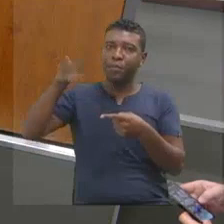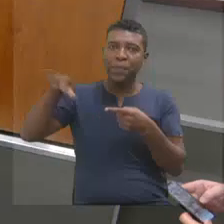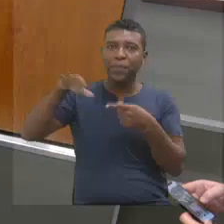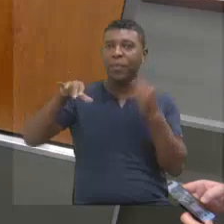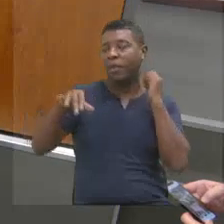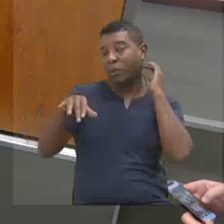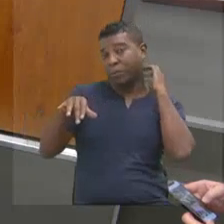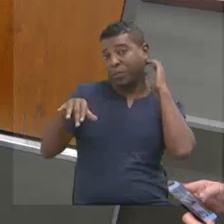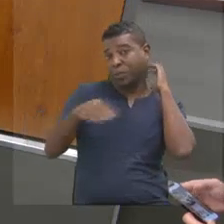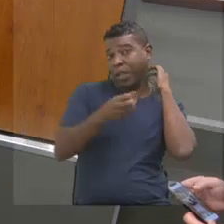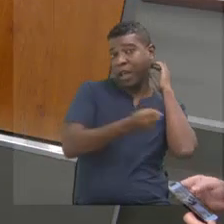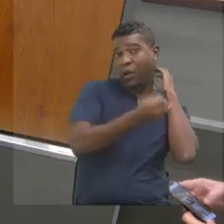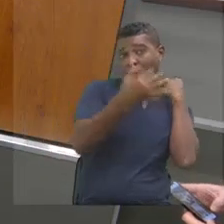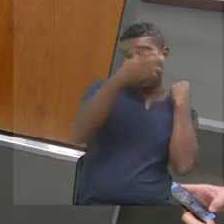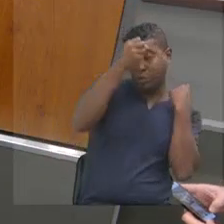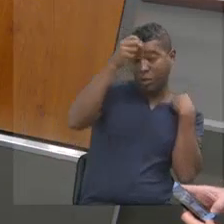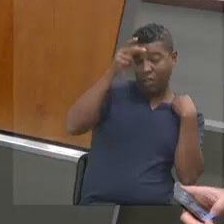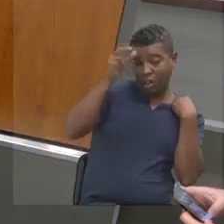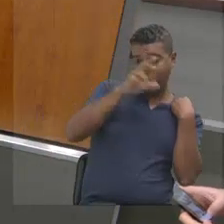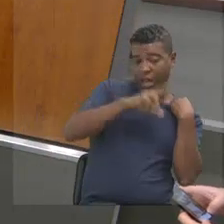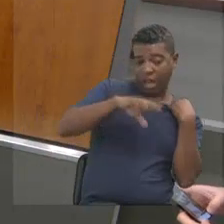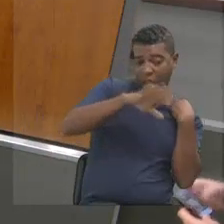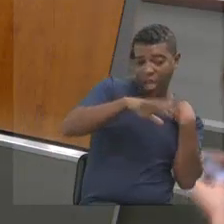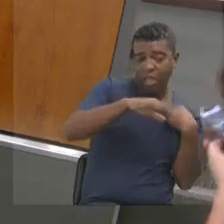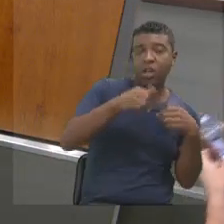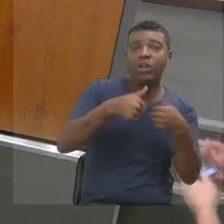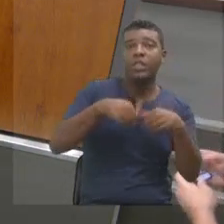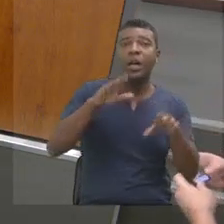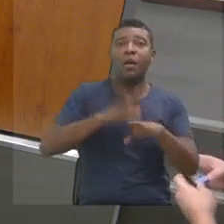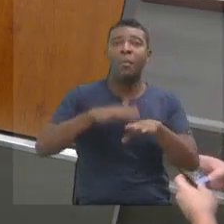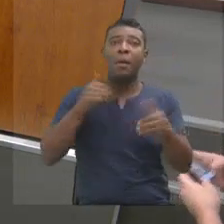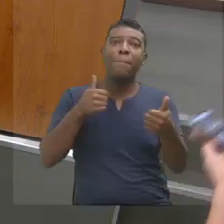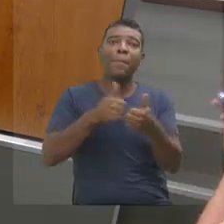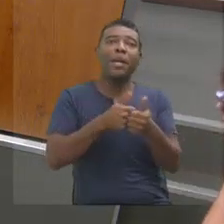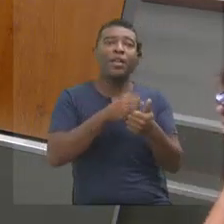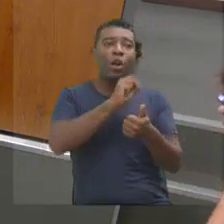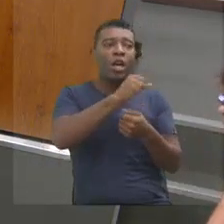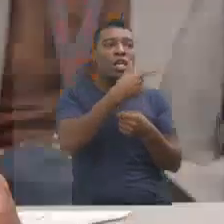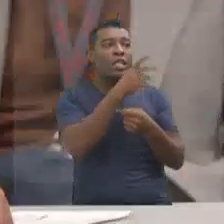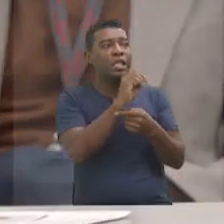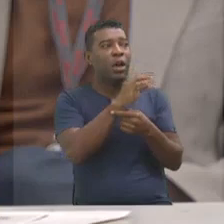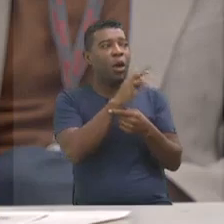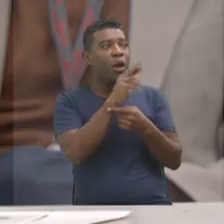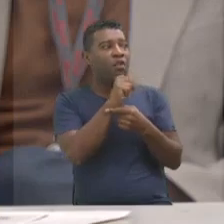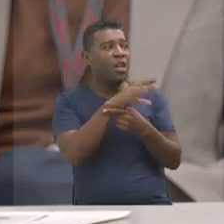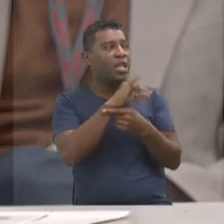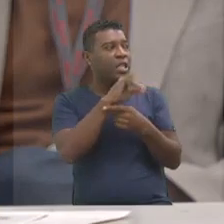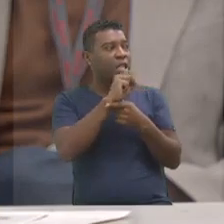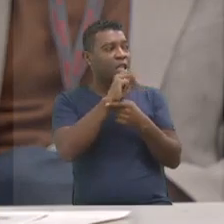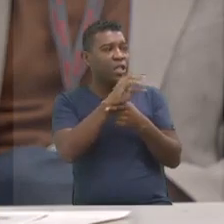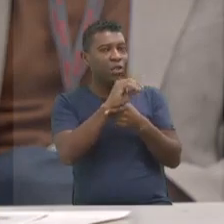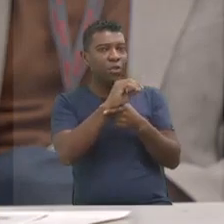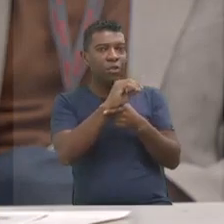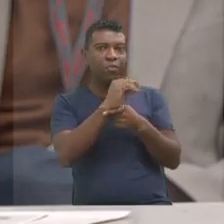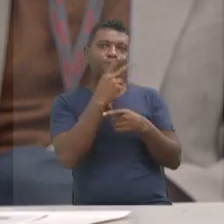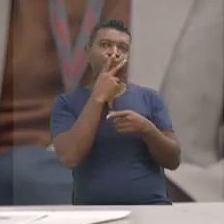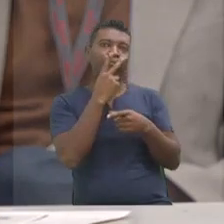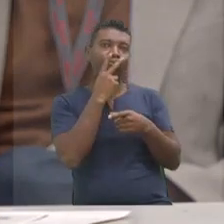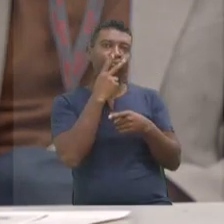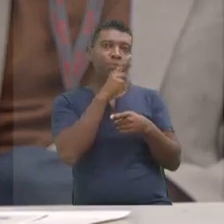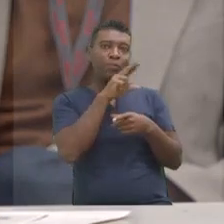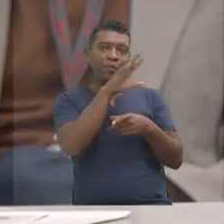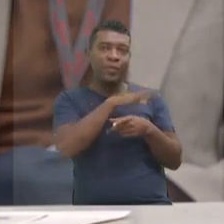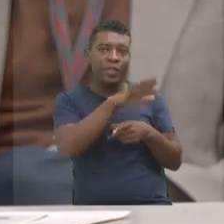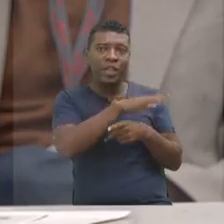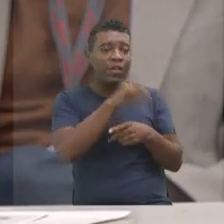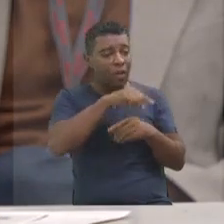alguns reis da região que eles estão muito mais próximos de São Francisco ali no Espírito Santo que o hospital de complexidade e está muito isso é um grupo de